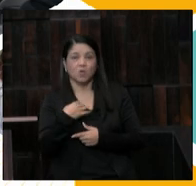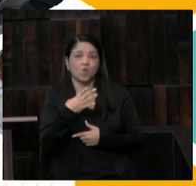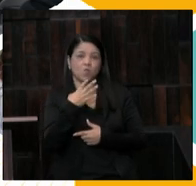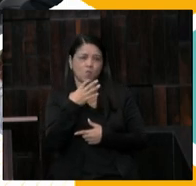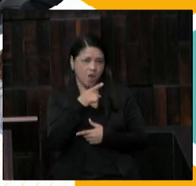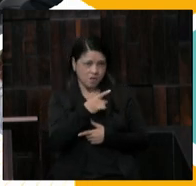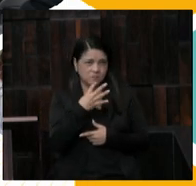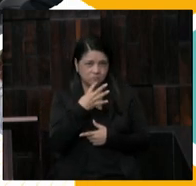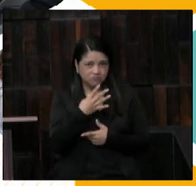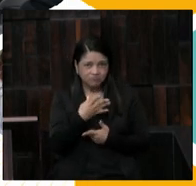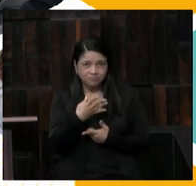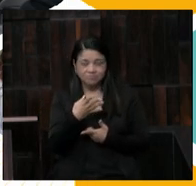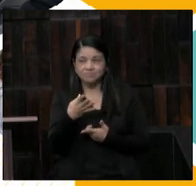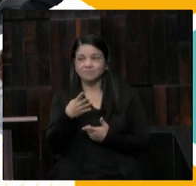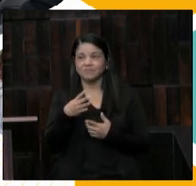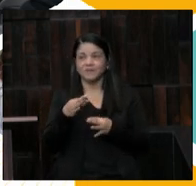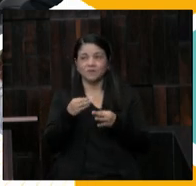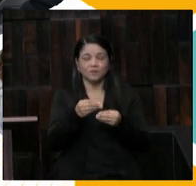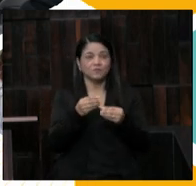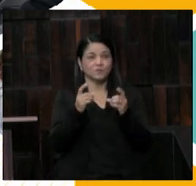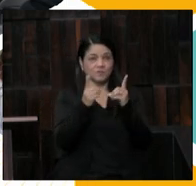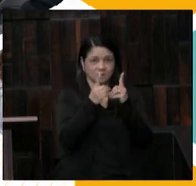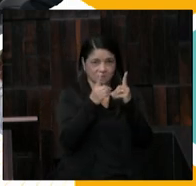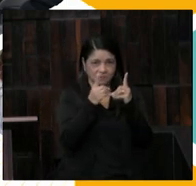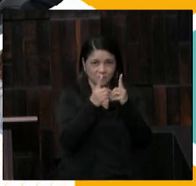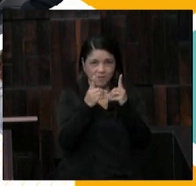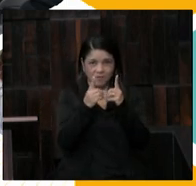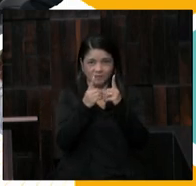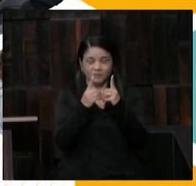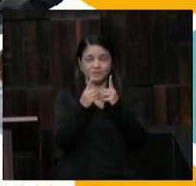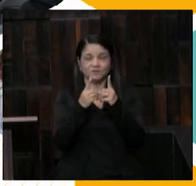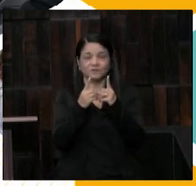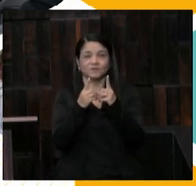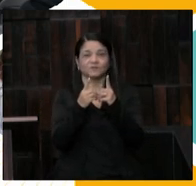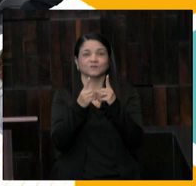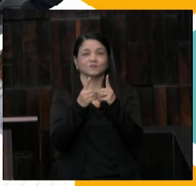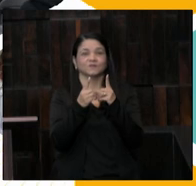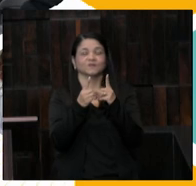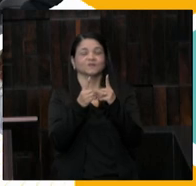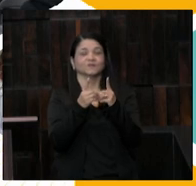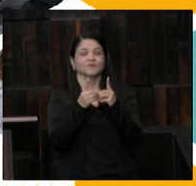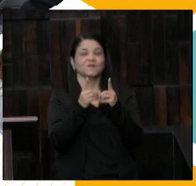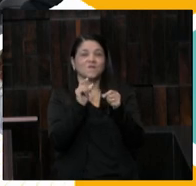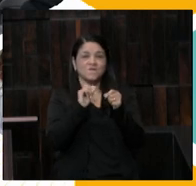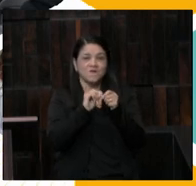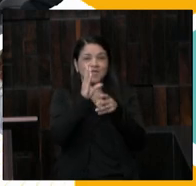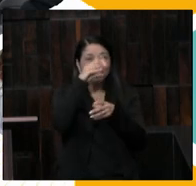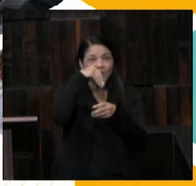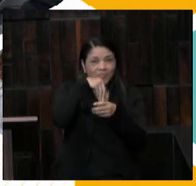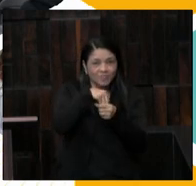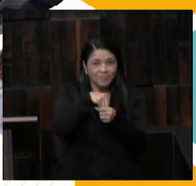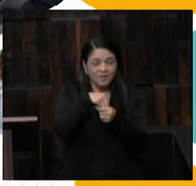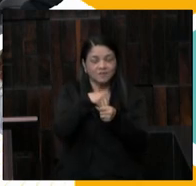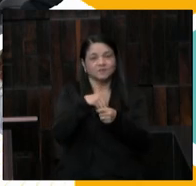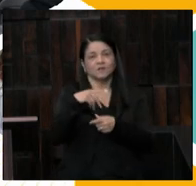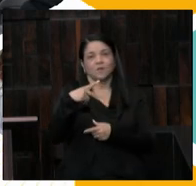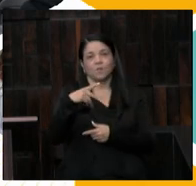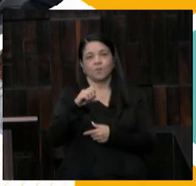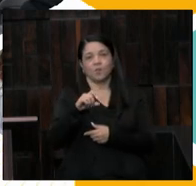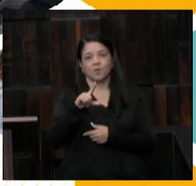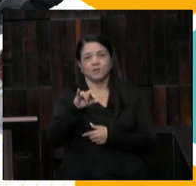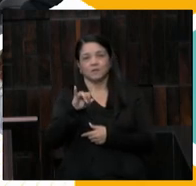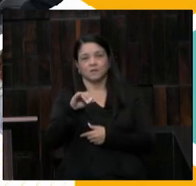conhecem, né? Os atendimentos que são feitos. Oi? Os atendimentos que são feitos, né, dentro da Policlínica